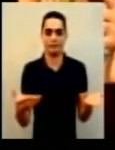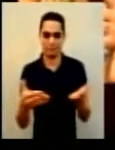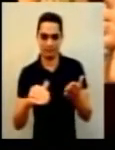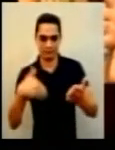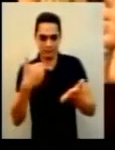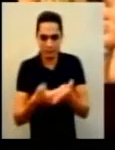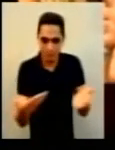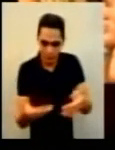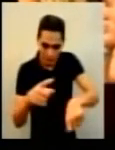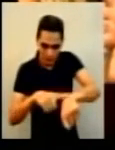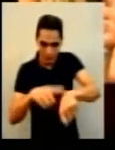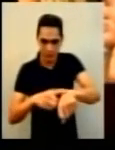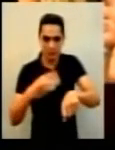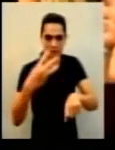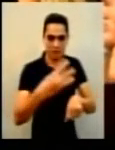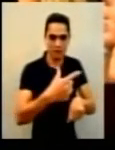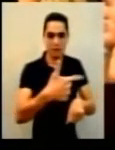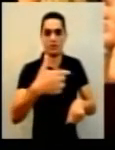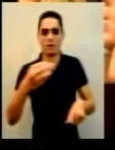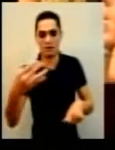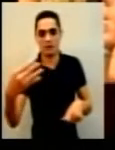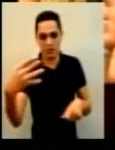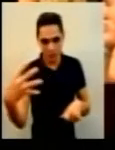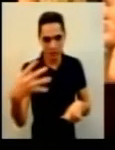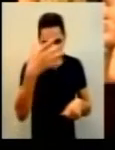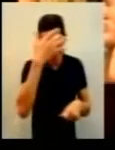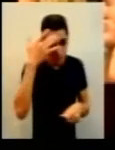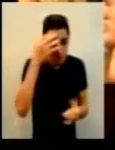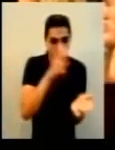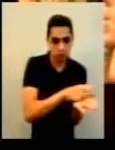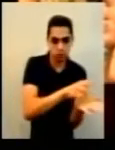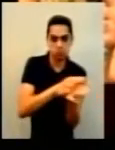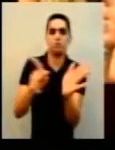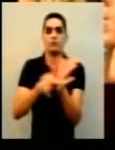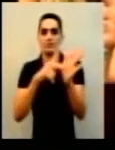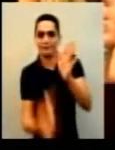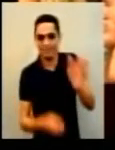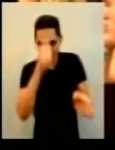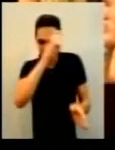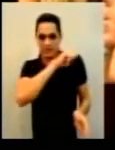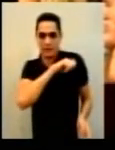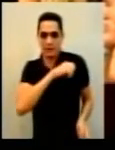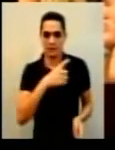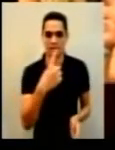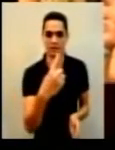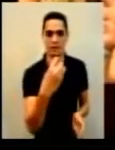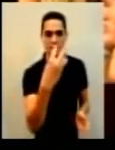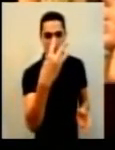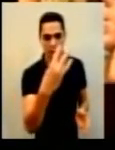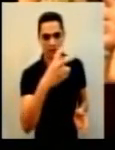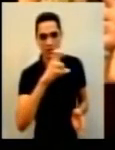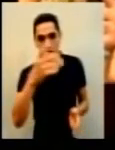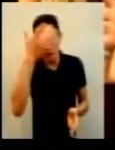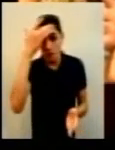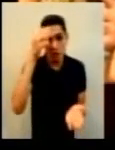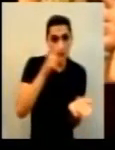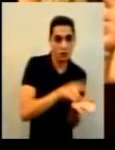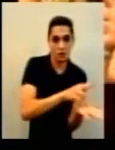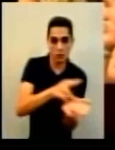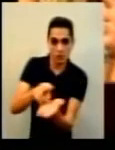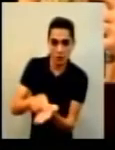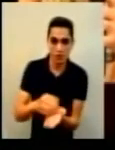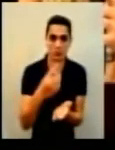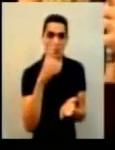são 324 pessoas residentes de Rio Preto, 135 estão em UTI e 189 em